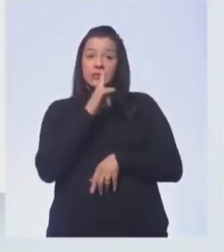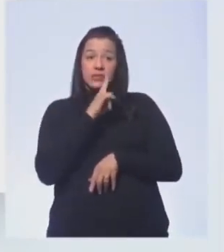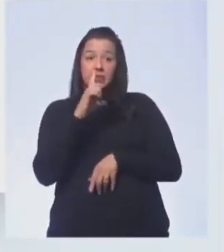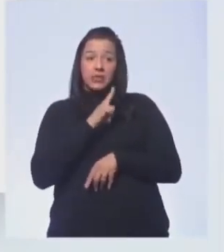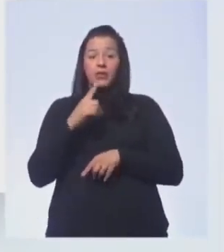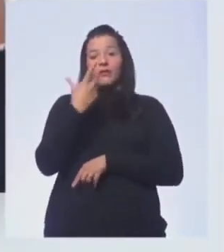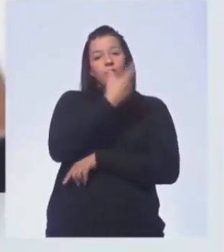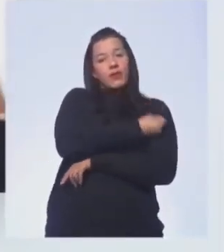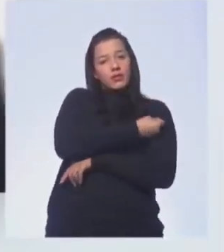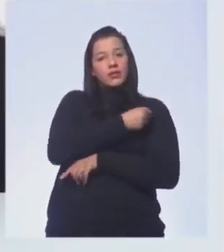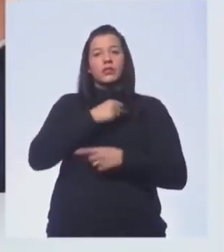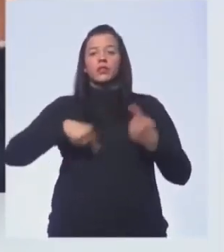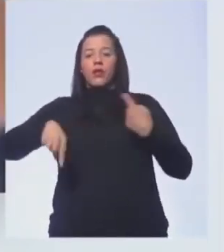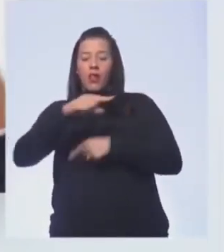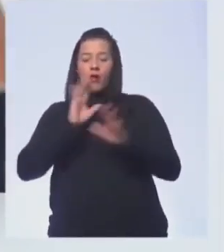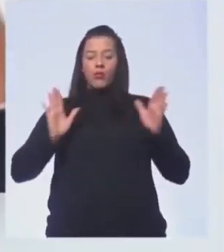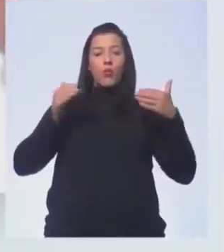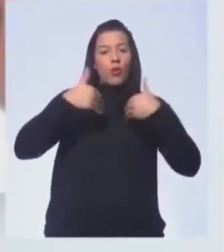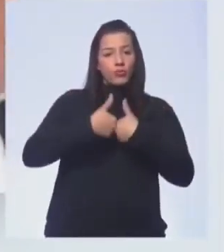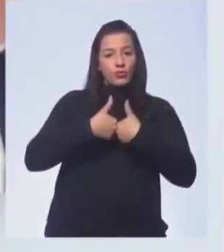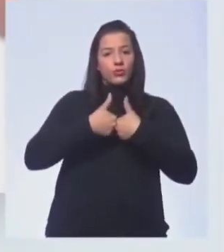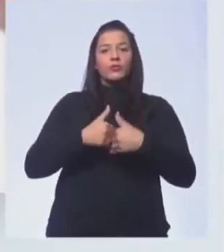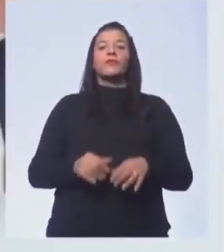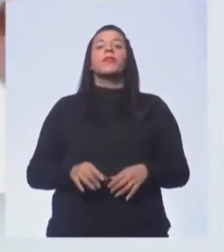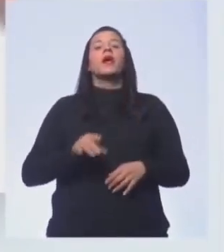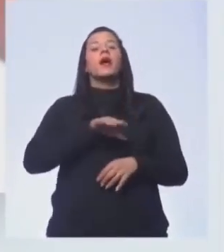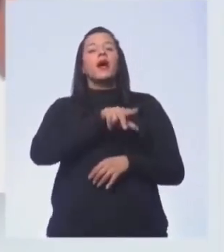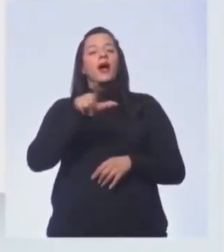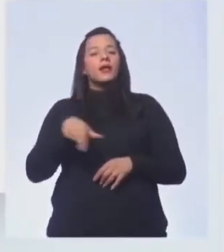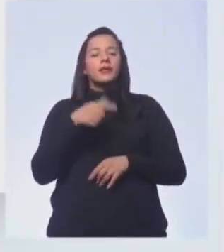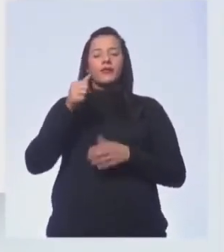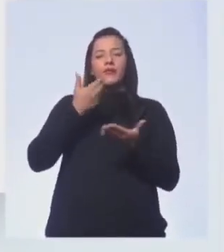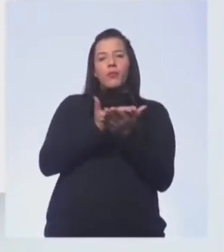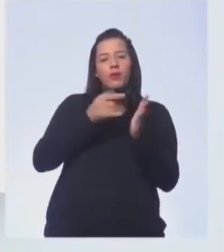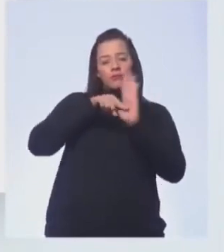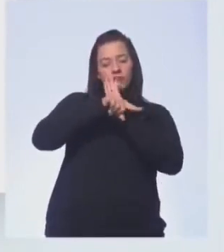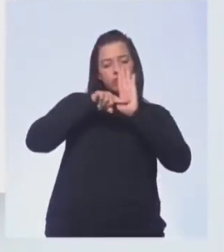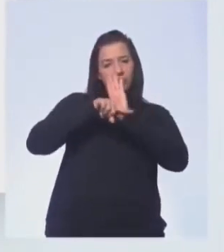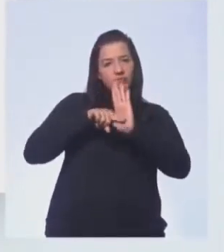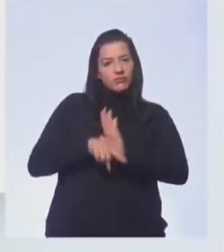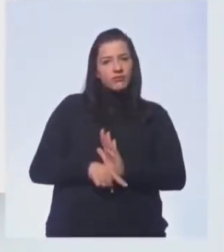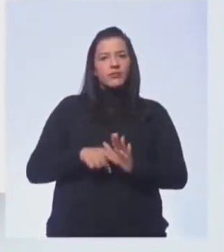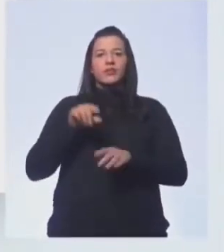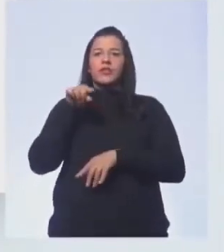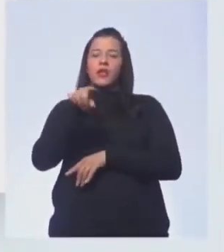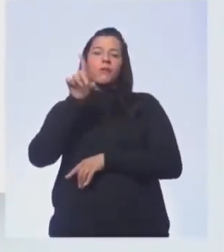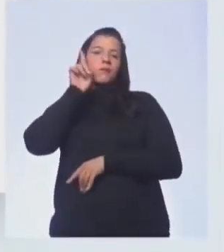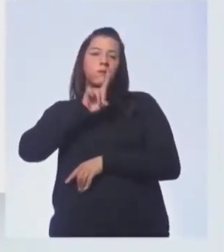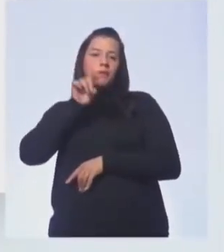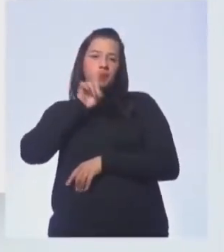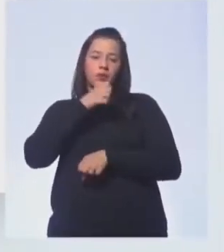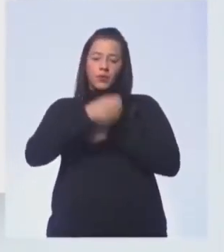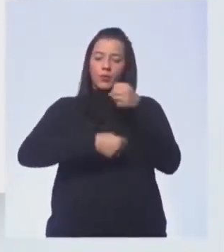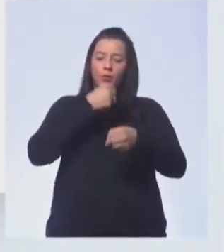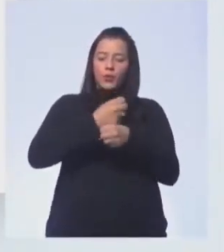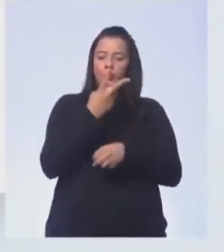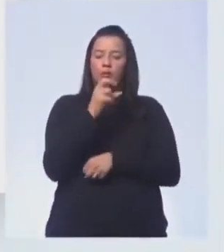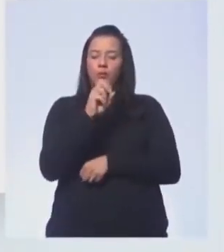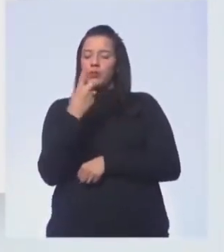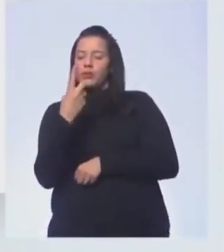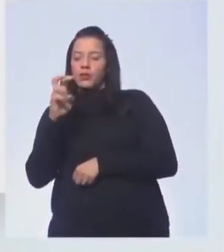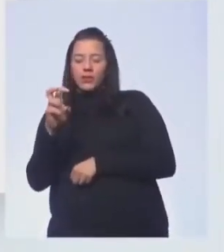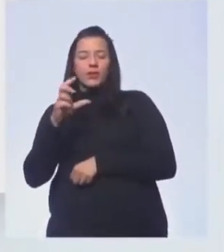entre vacinas e o autismo. Uma pesquisa norte-americana, publicada em 2015, negou tal